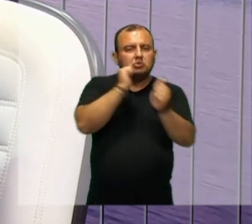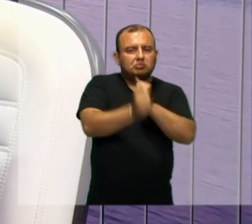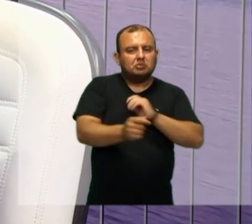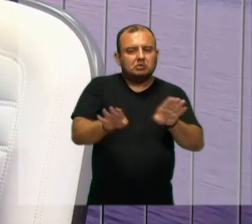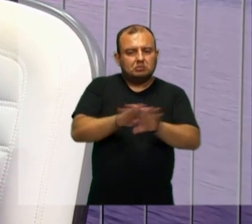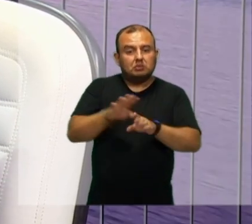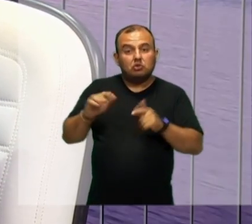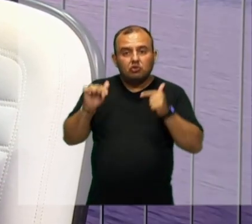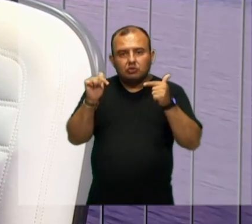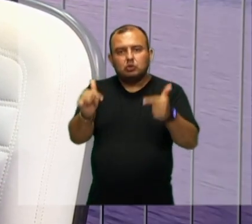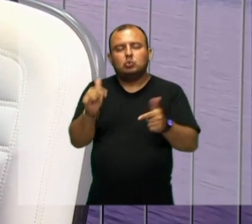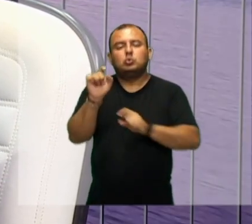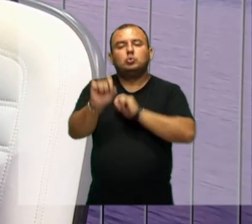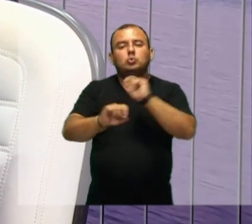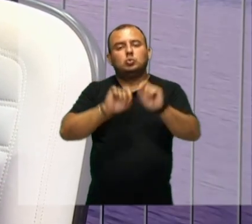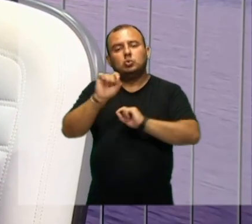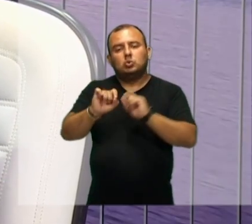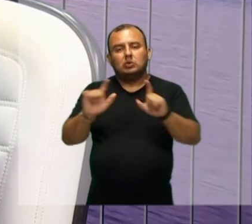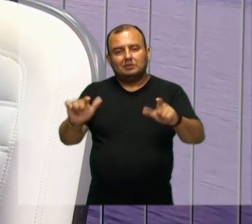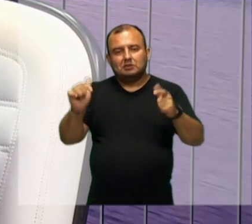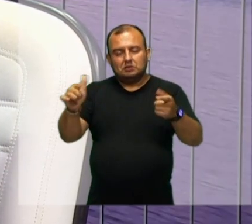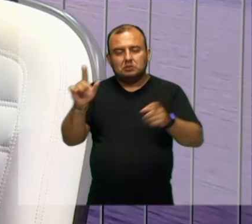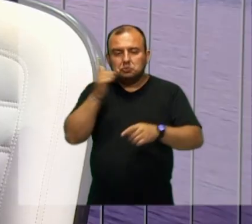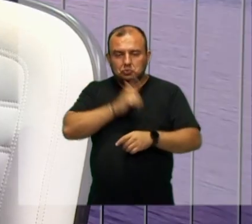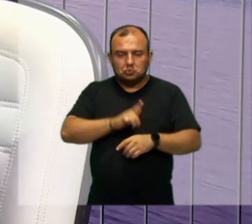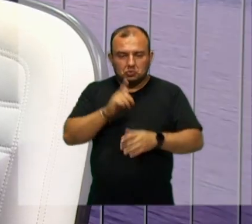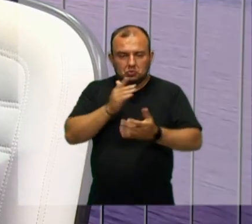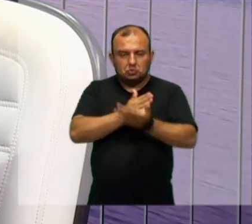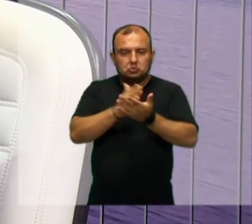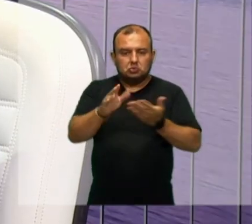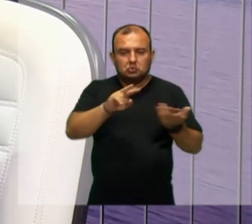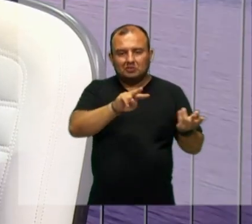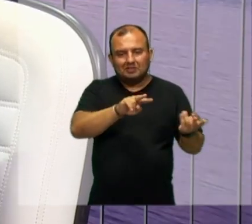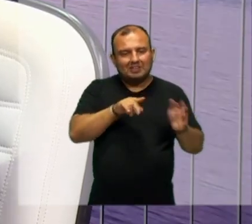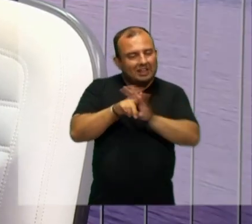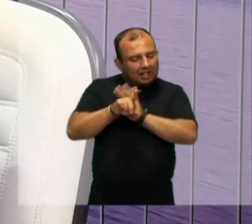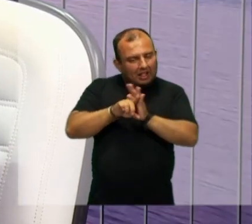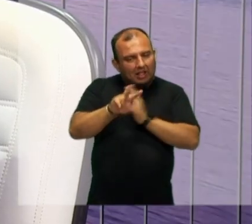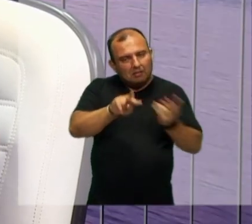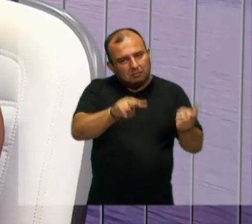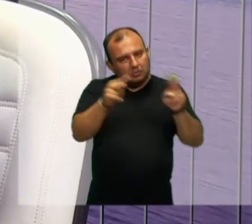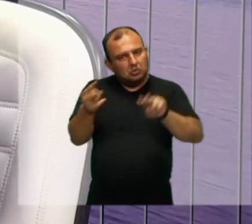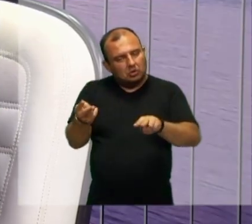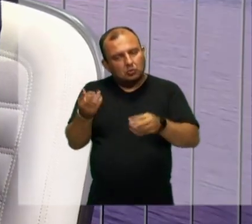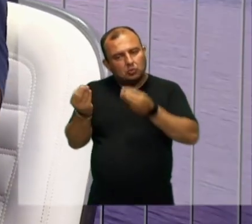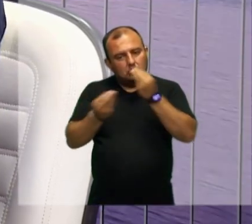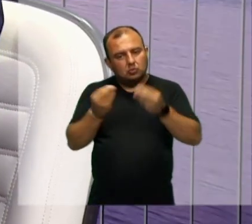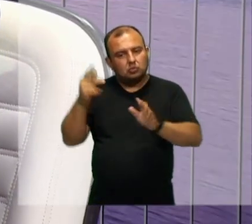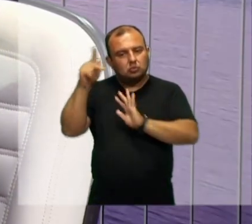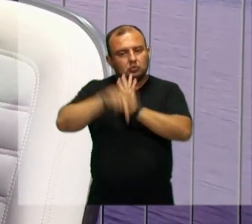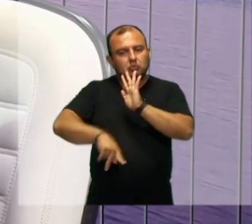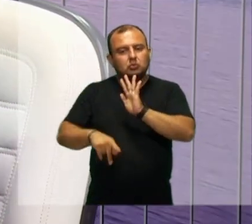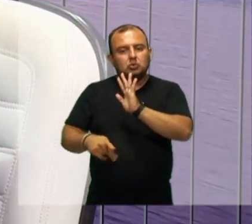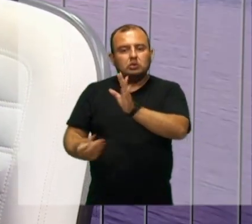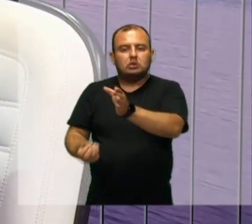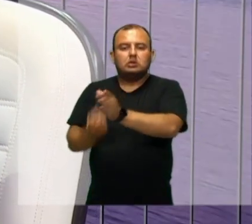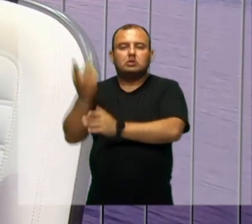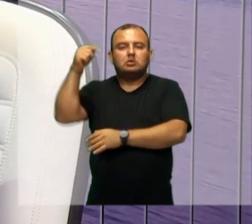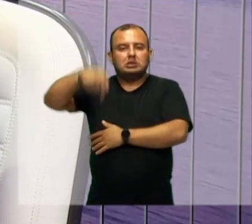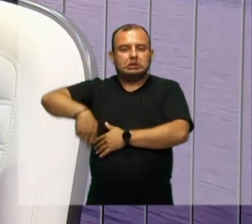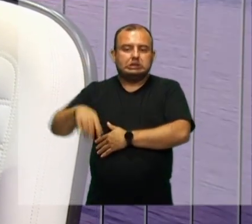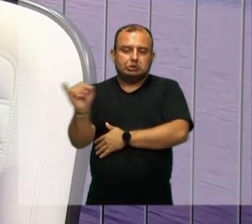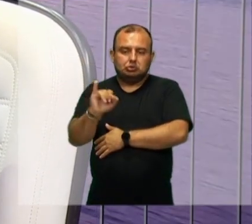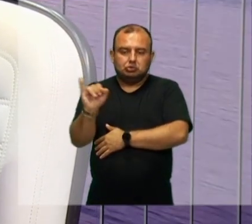tive a sorte de que, bem na época que eu estava começando a fazer essa análise para onde eu vou, o projeto se instalou aqui em